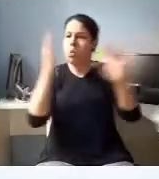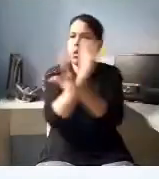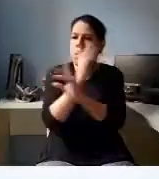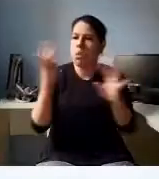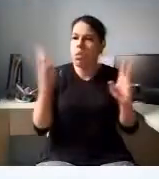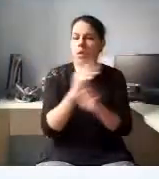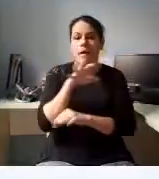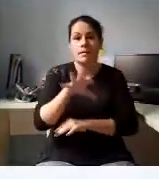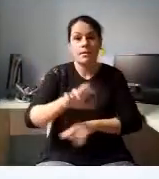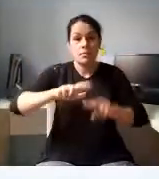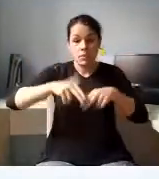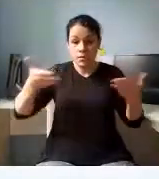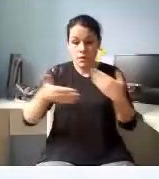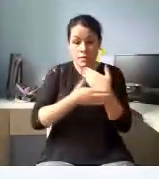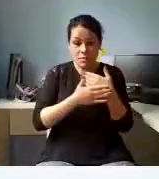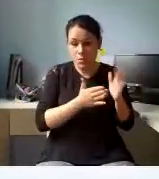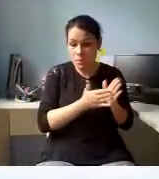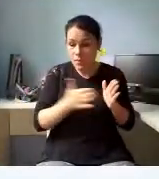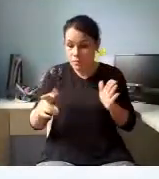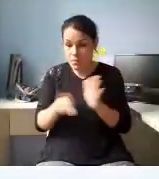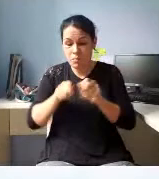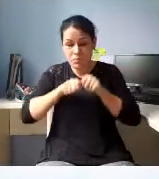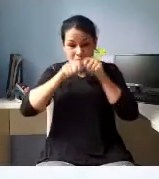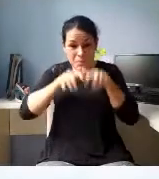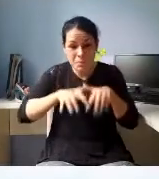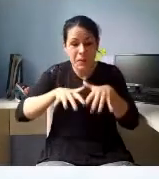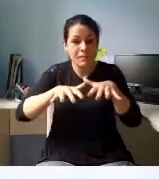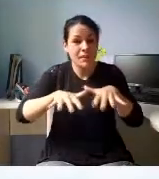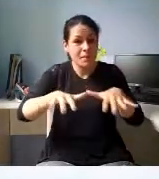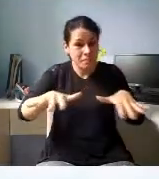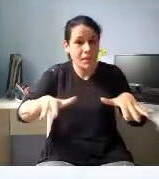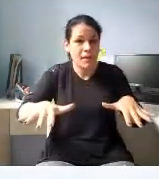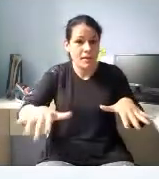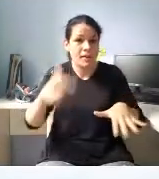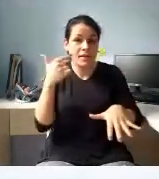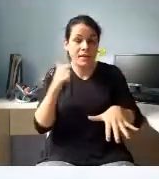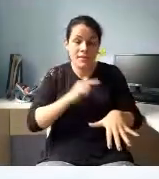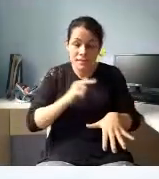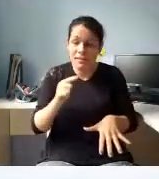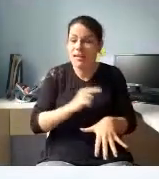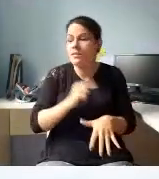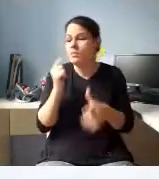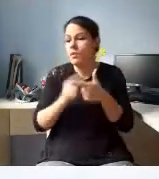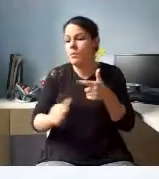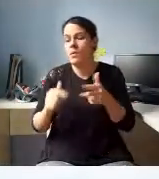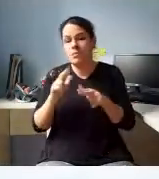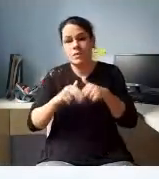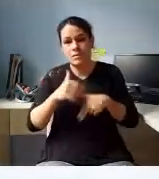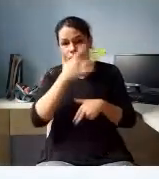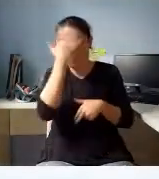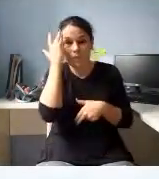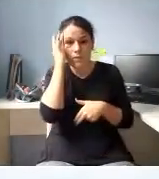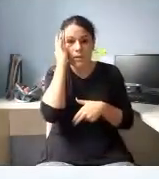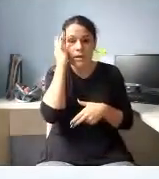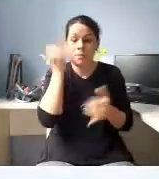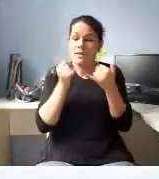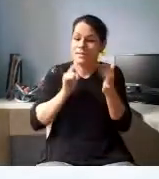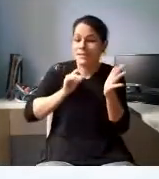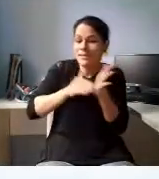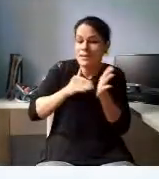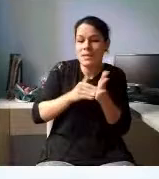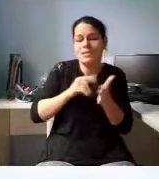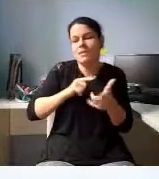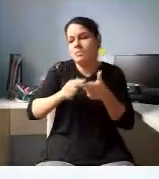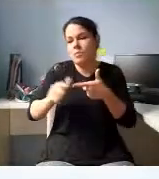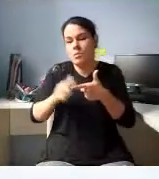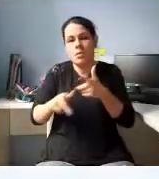Então, nesse momento de pandemia, em que essas aglomerações elas ficam um pouco restritas ou impossibilitadas de acontecer